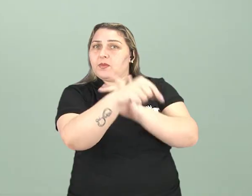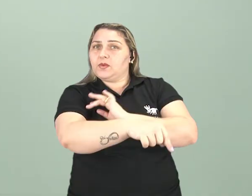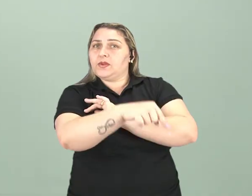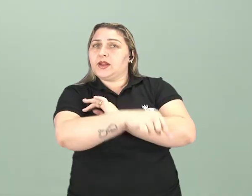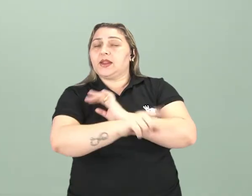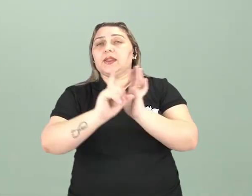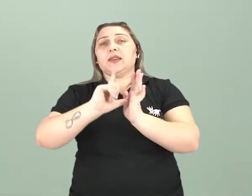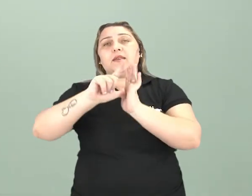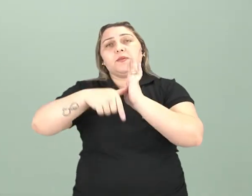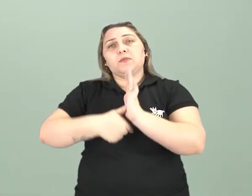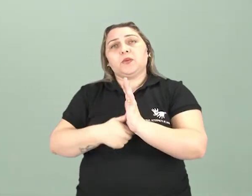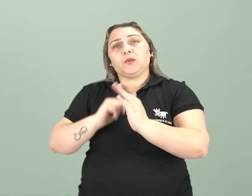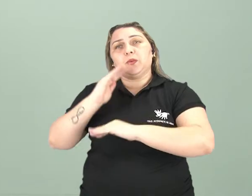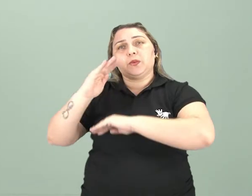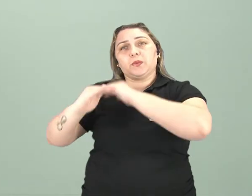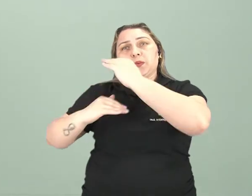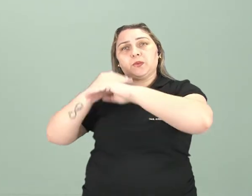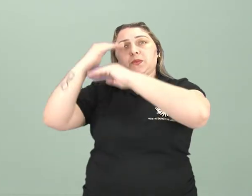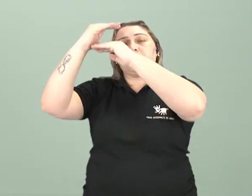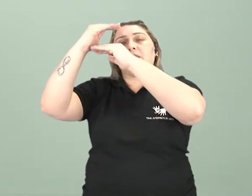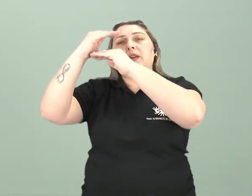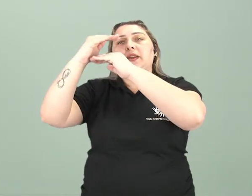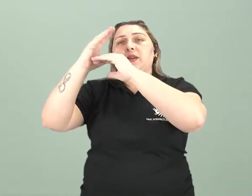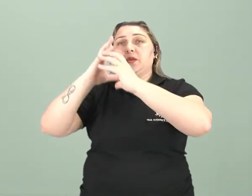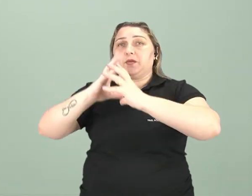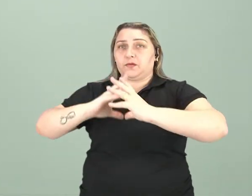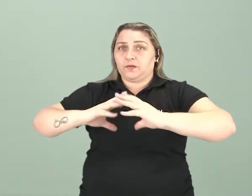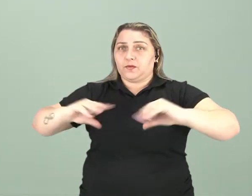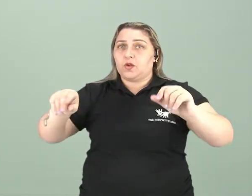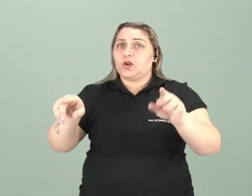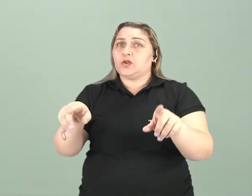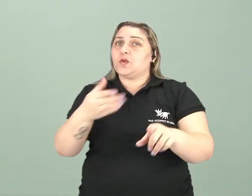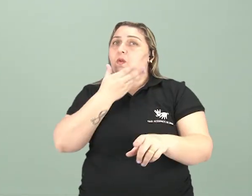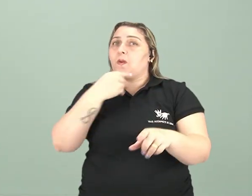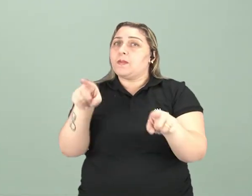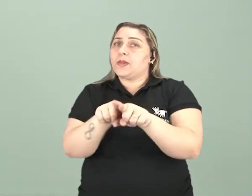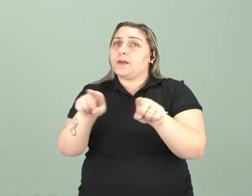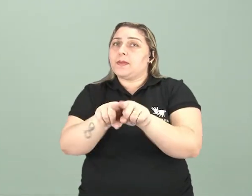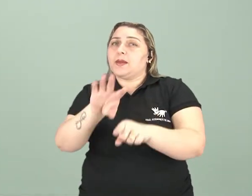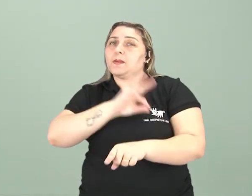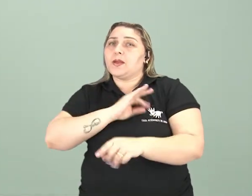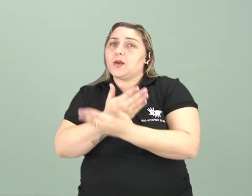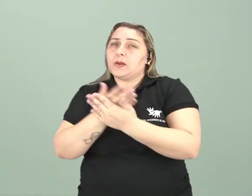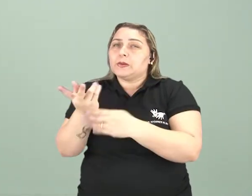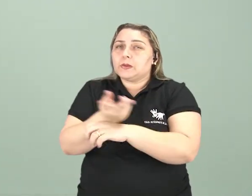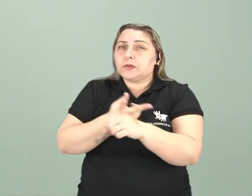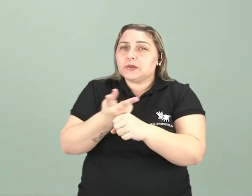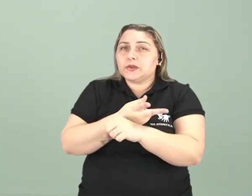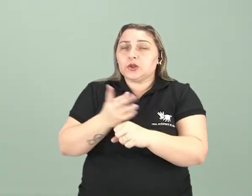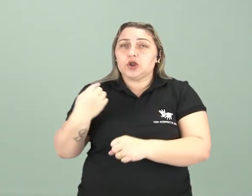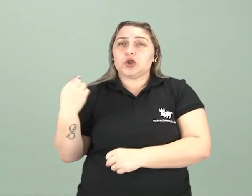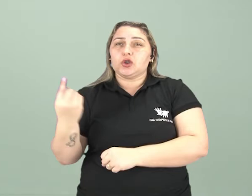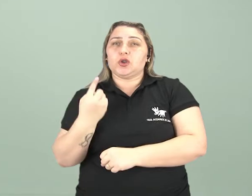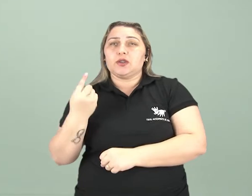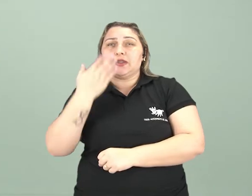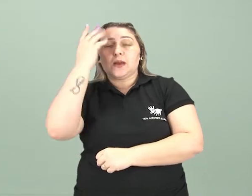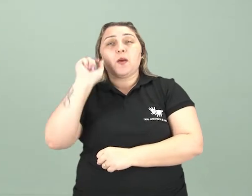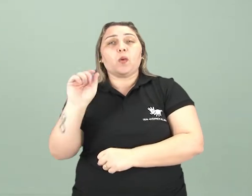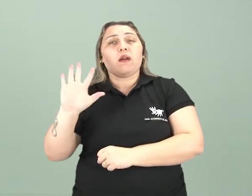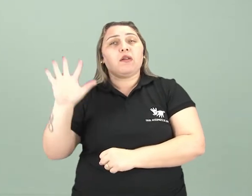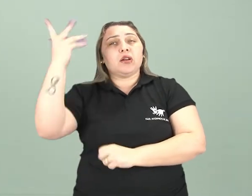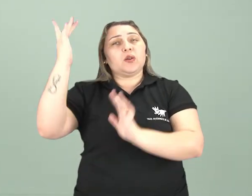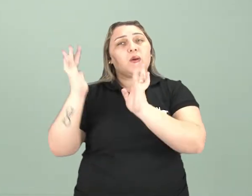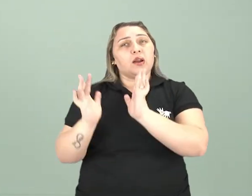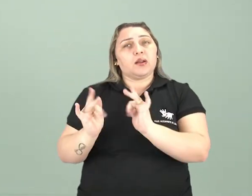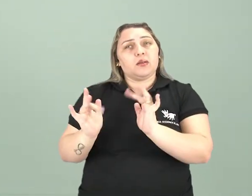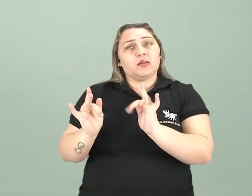né, apontando para ele a culpa, que é o conflito. Depois, no desenvolvimento, ele foge da